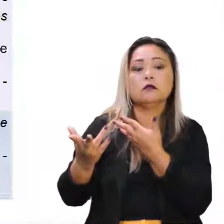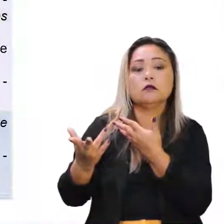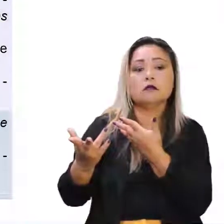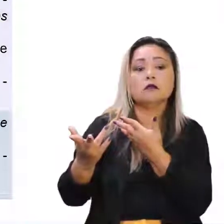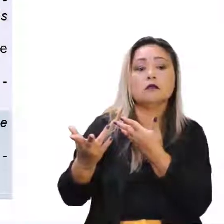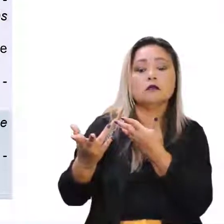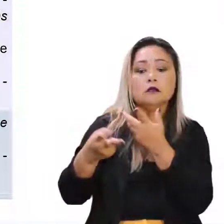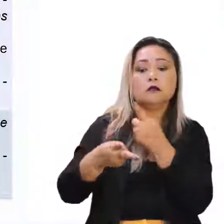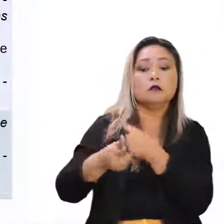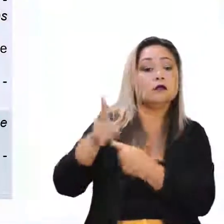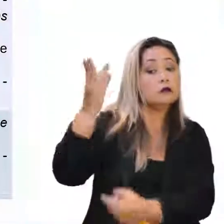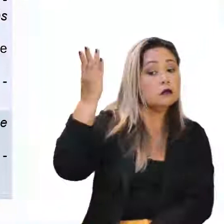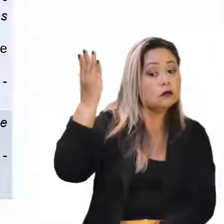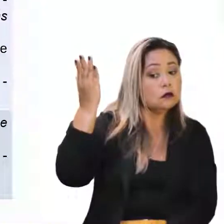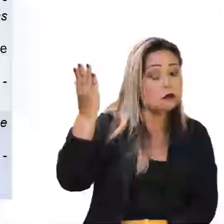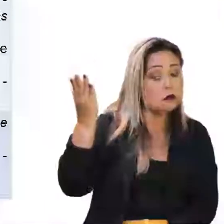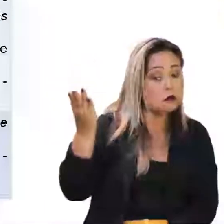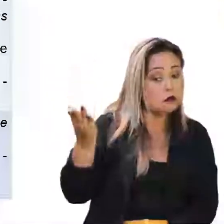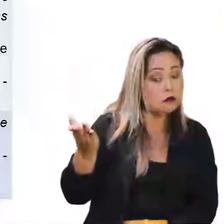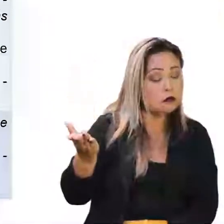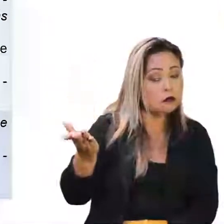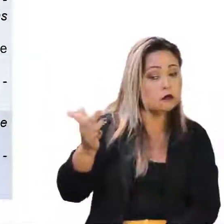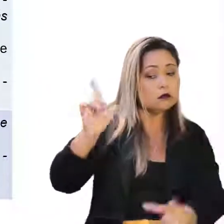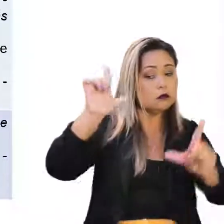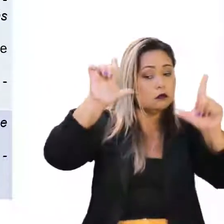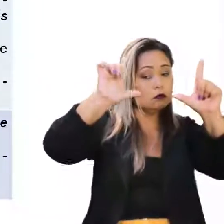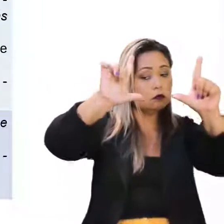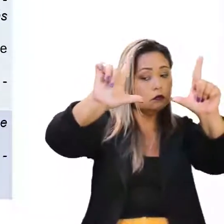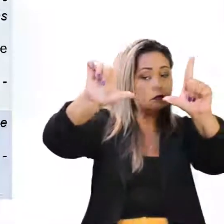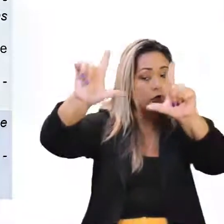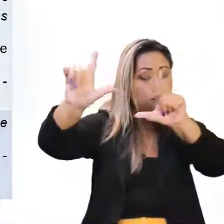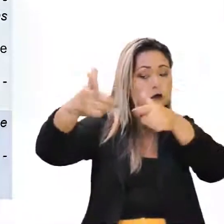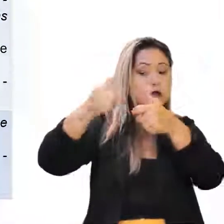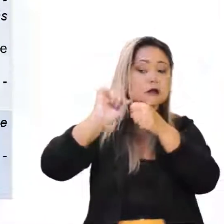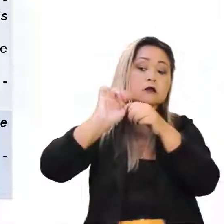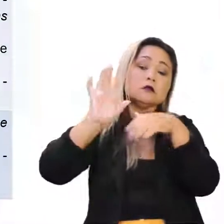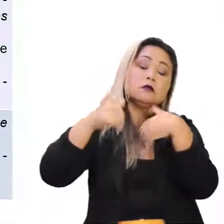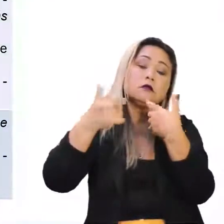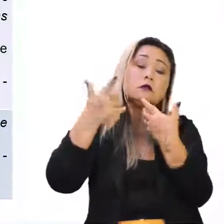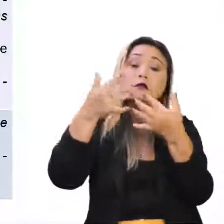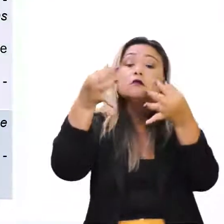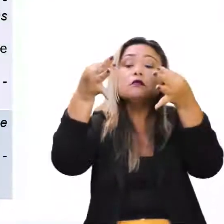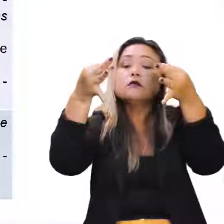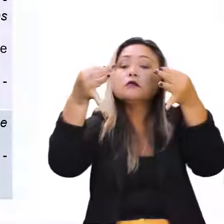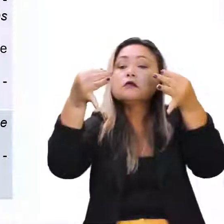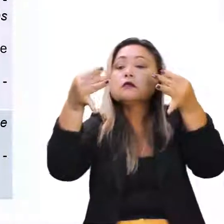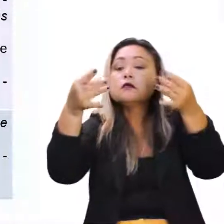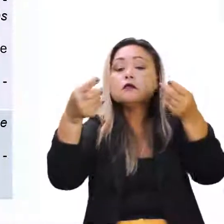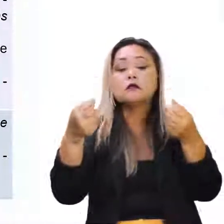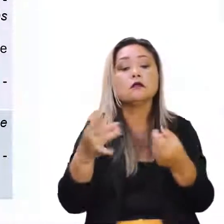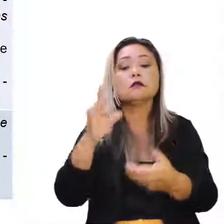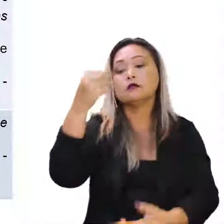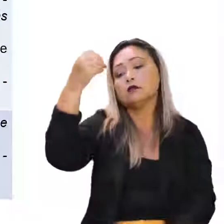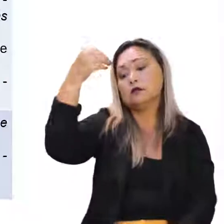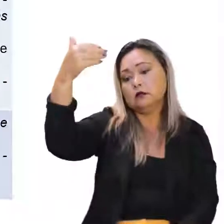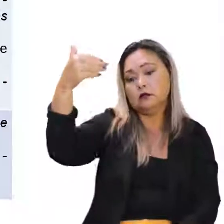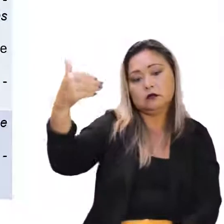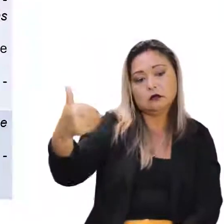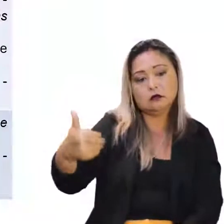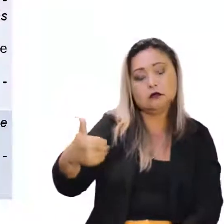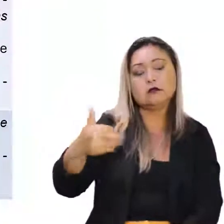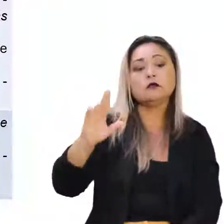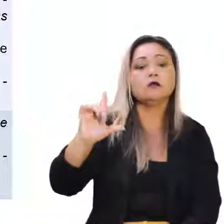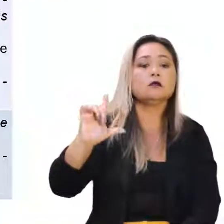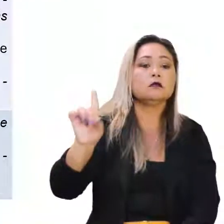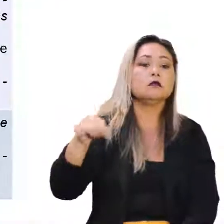aqui seguindo aqui, trouxemos esse quadro para vocês, estudantes, porém nós não vamos ficar aqui detalhando cada período não, tá?